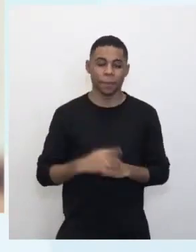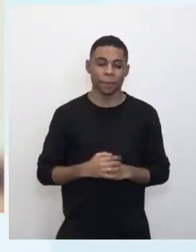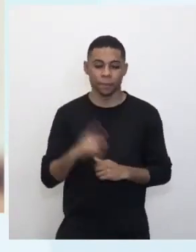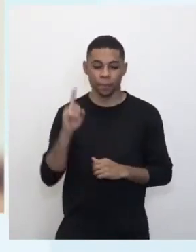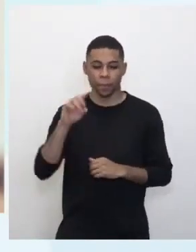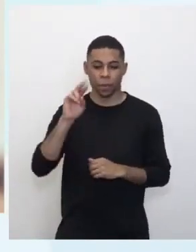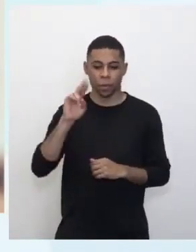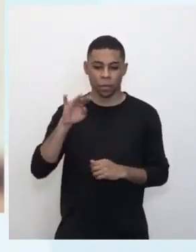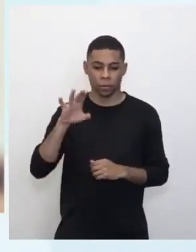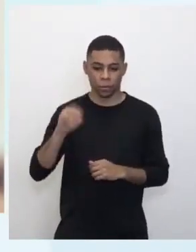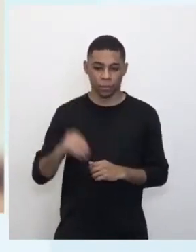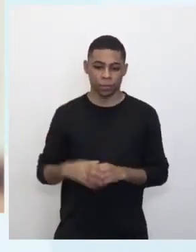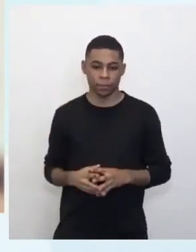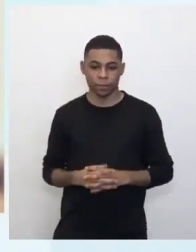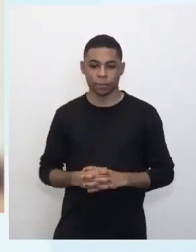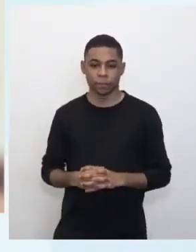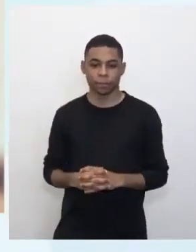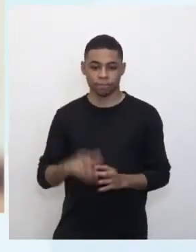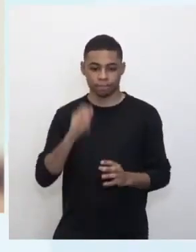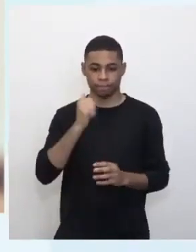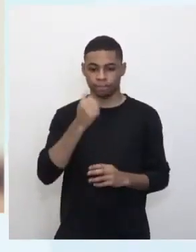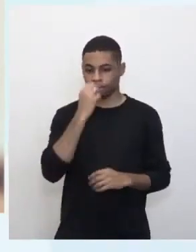popsicle, também, popsicle. E a